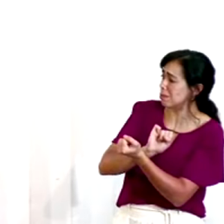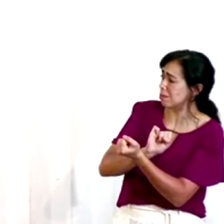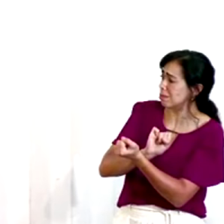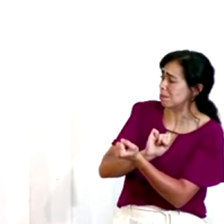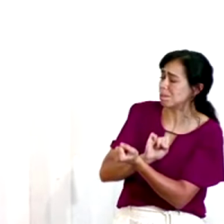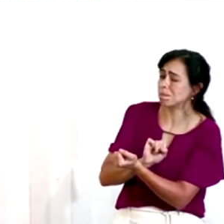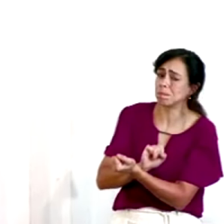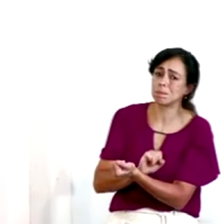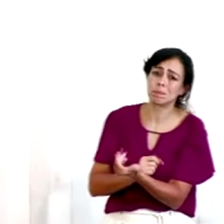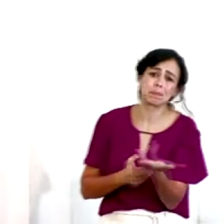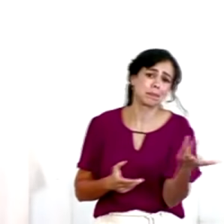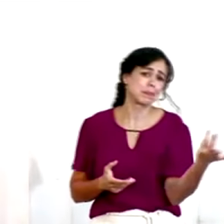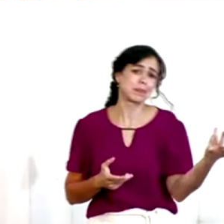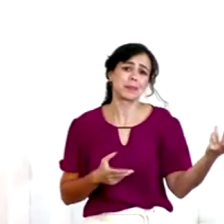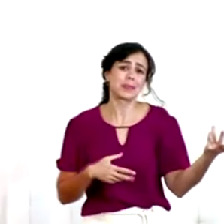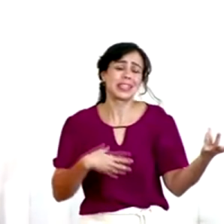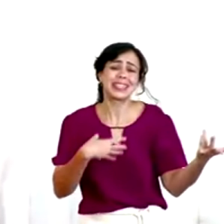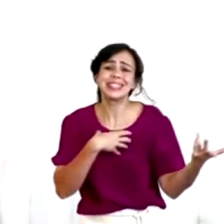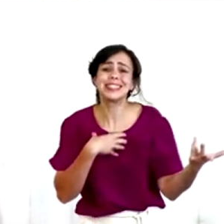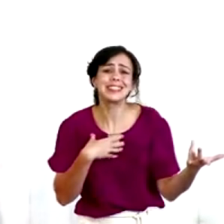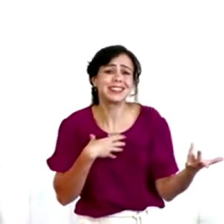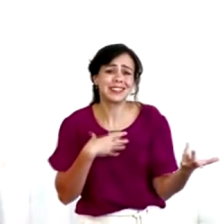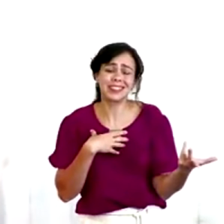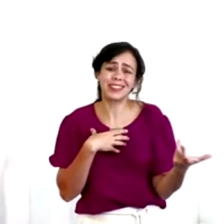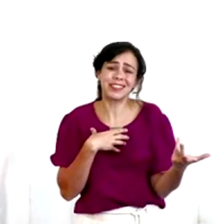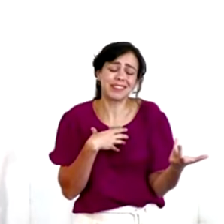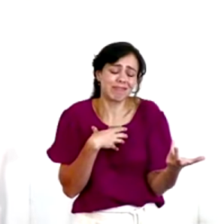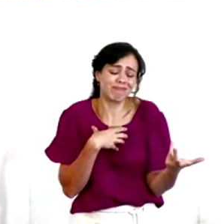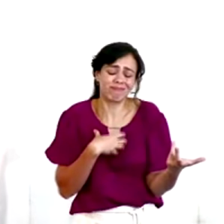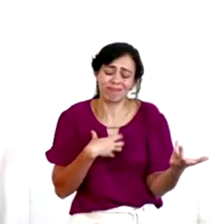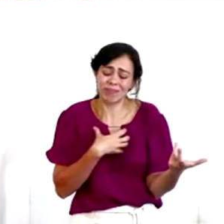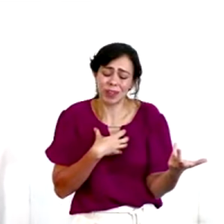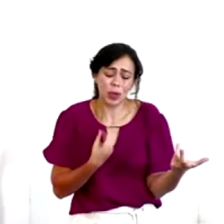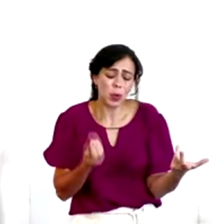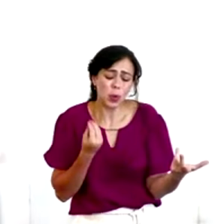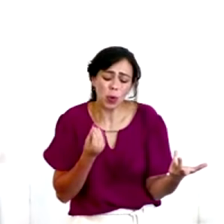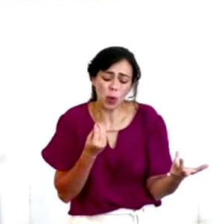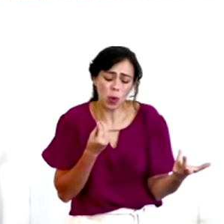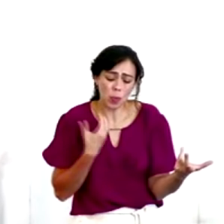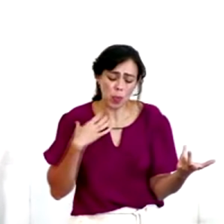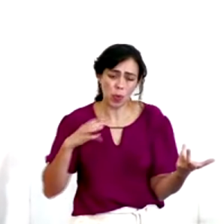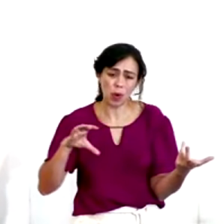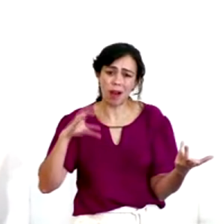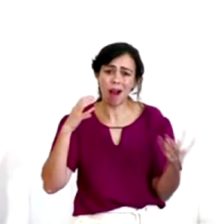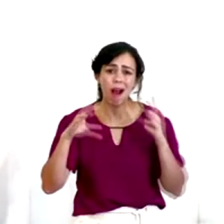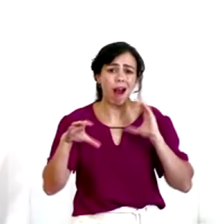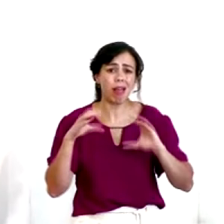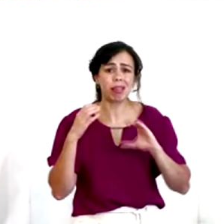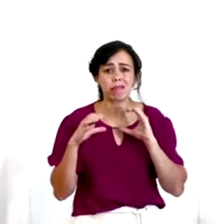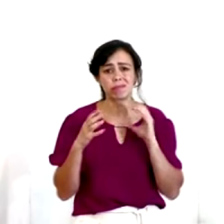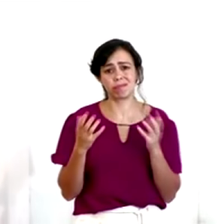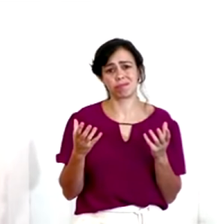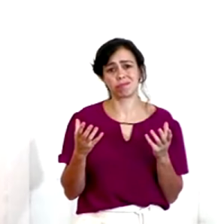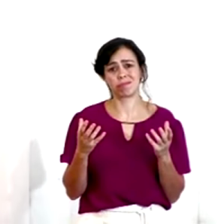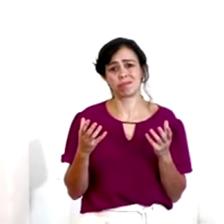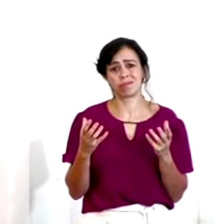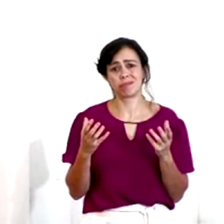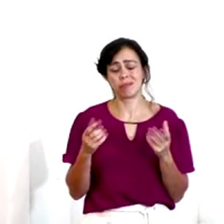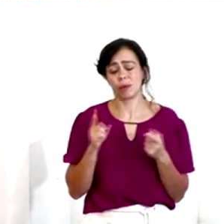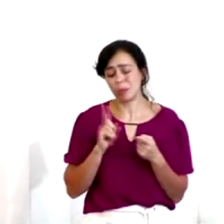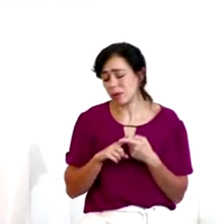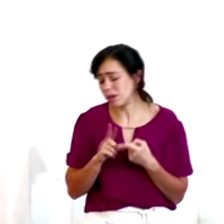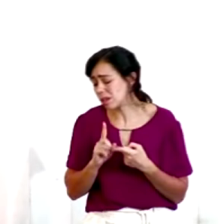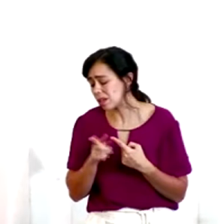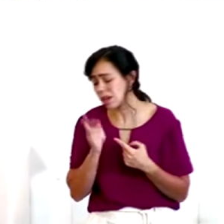Não havia razão, queridos, para eles cantarem. Não havia mais razão para que eles se